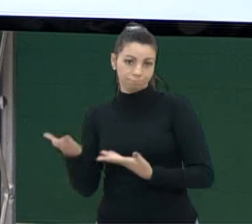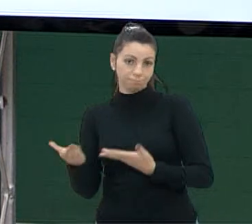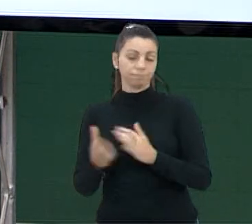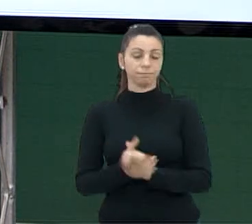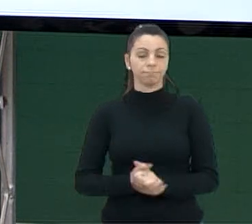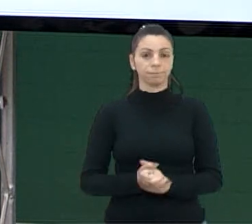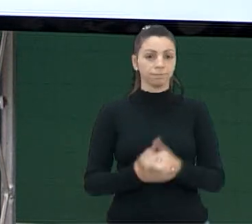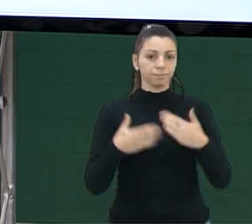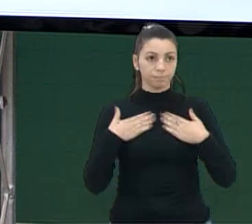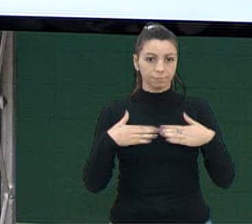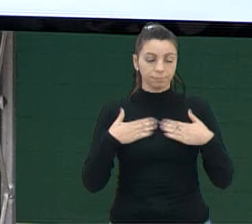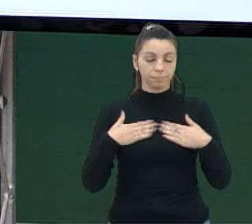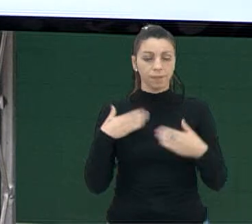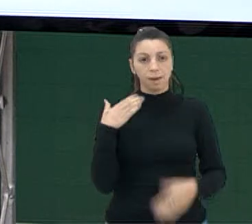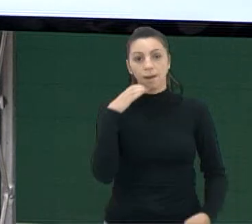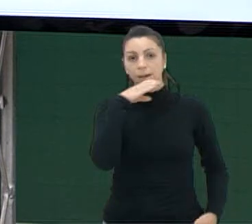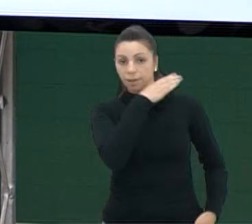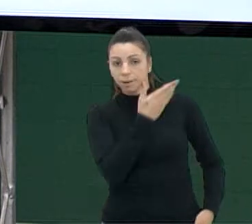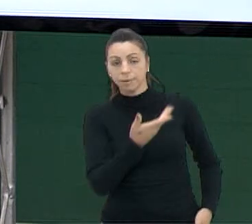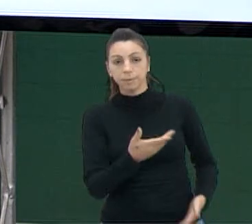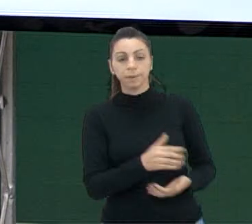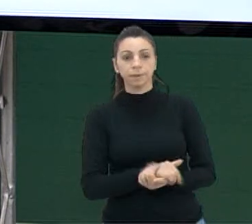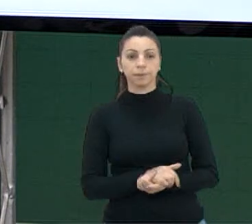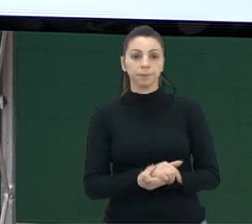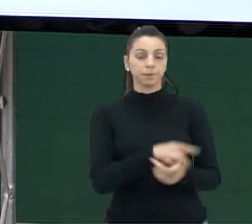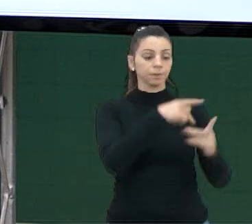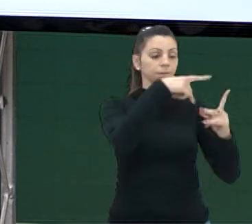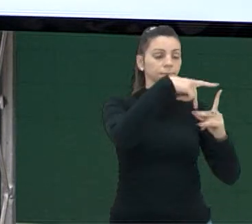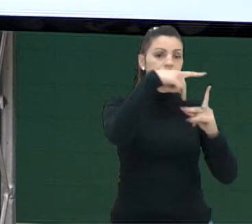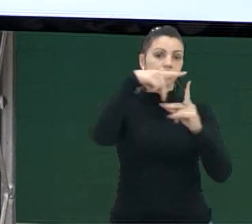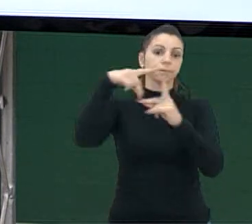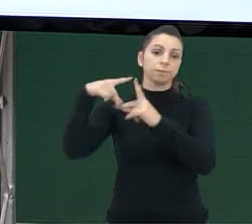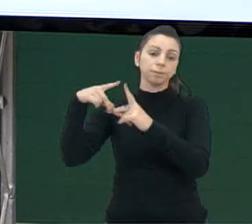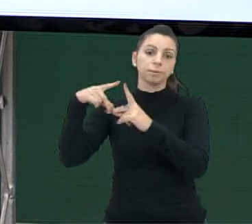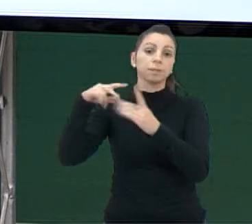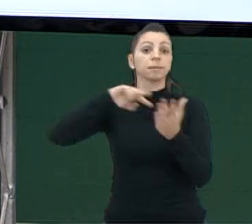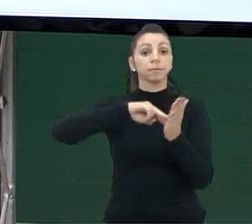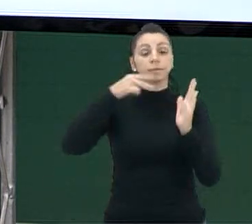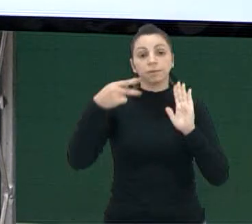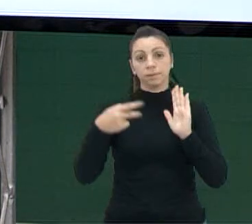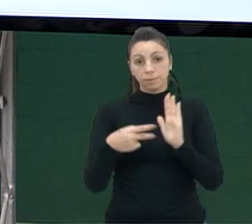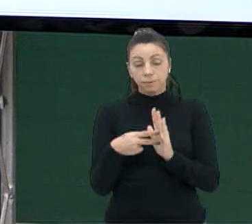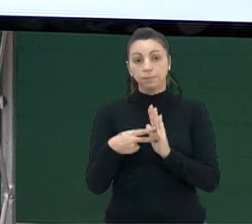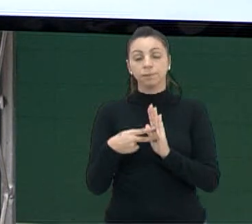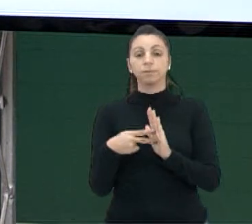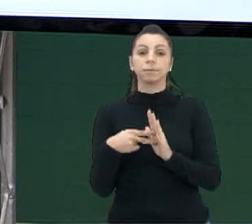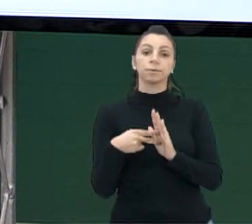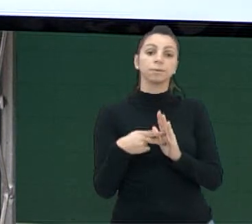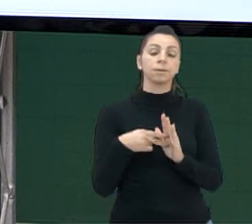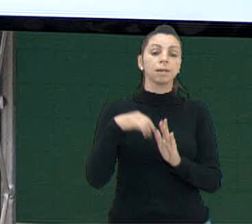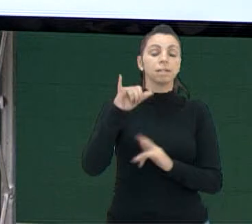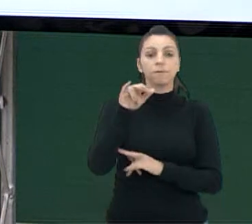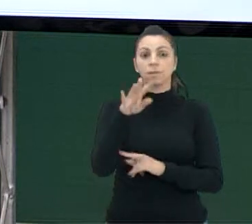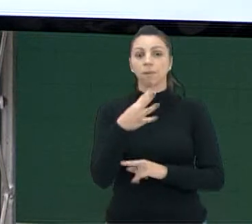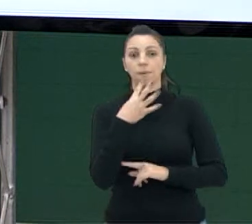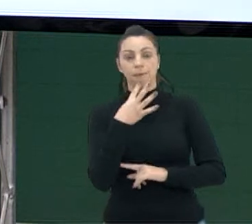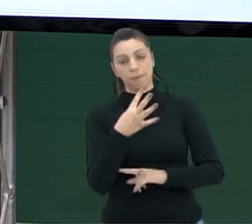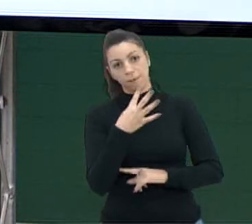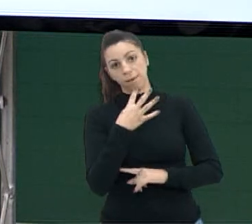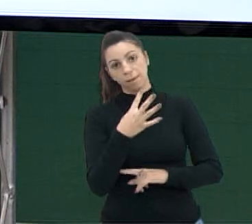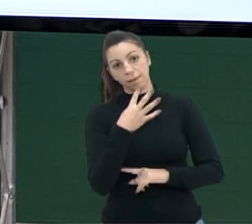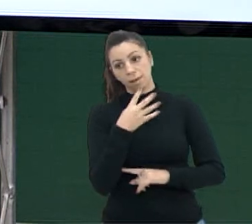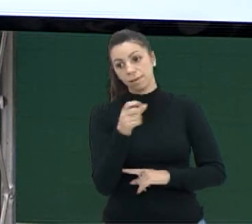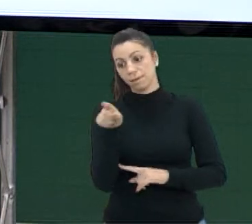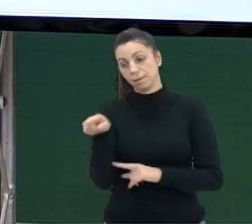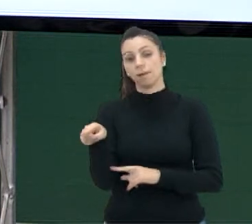bem tranquilo. É óbvio que a tirinha só tem sentido, né, só tem graça, se você conhece realmente a